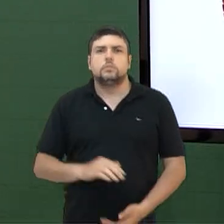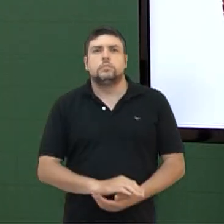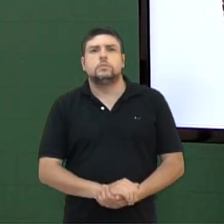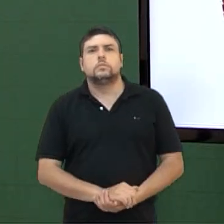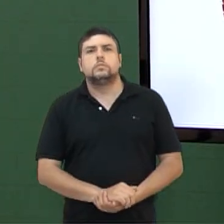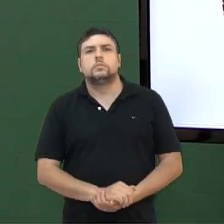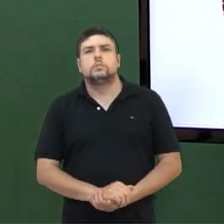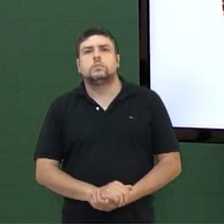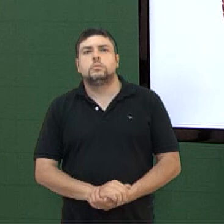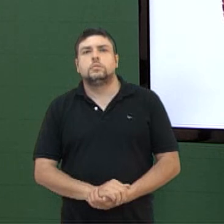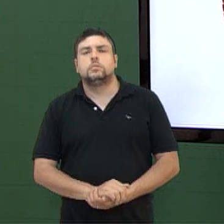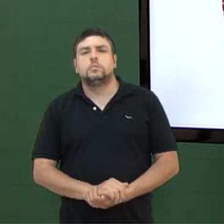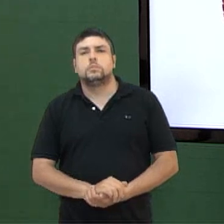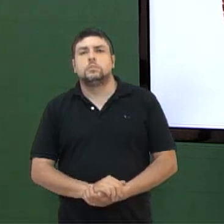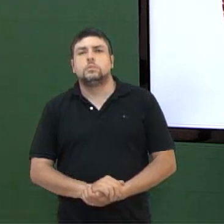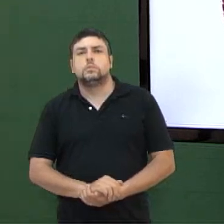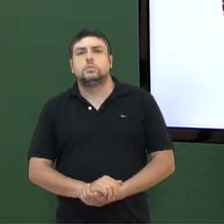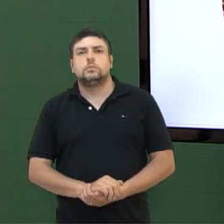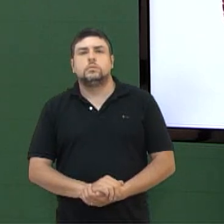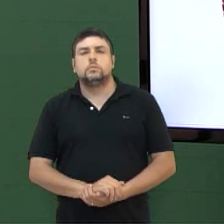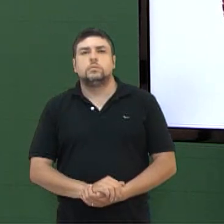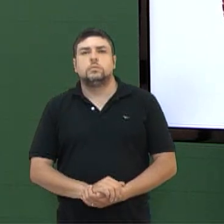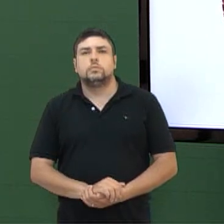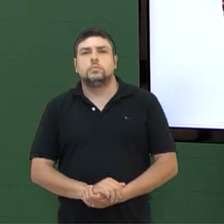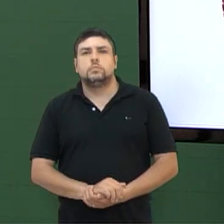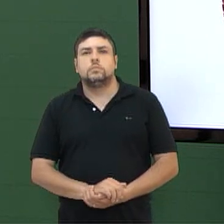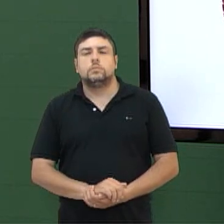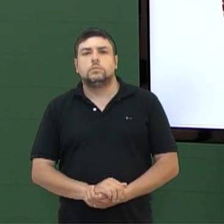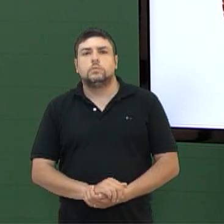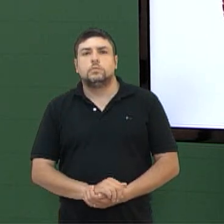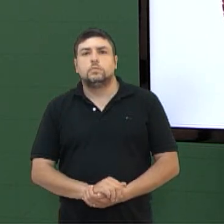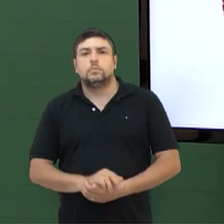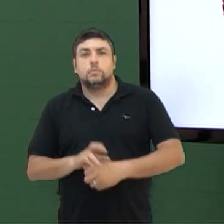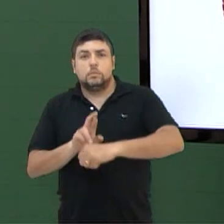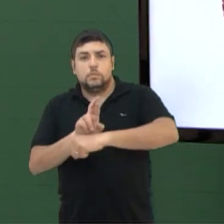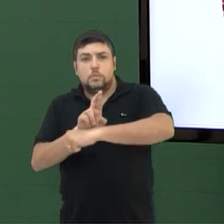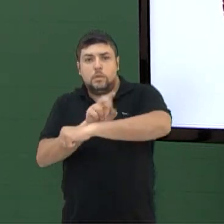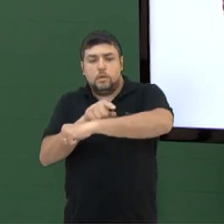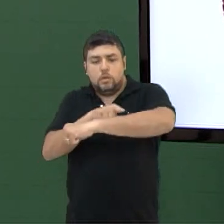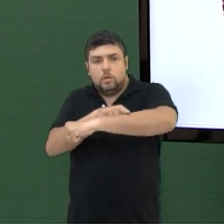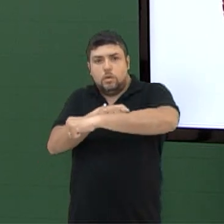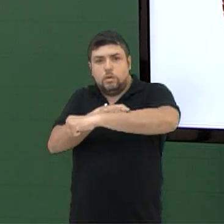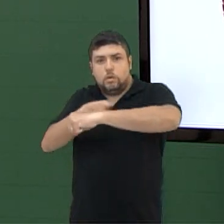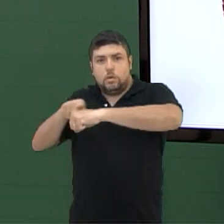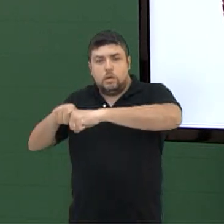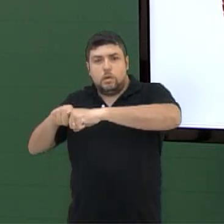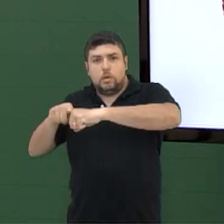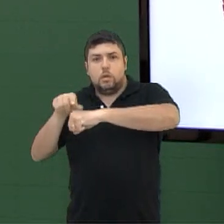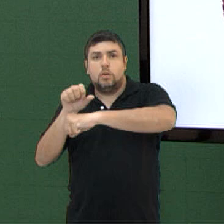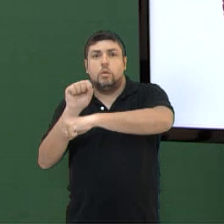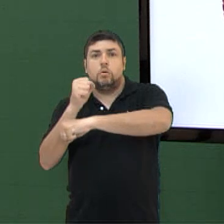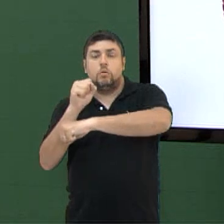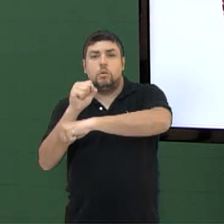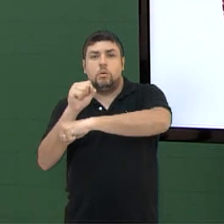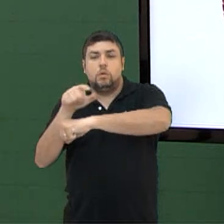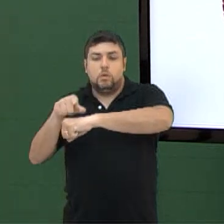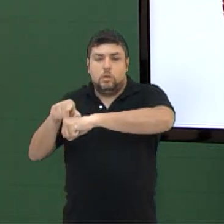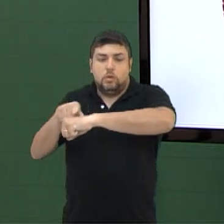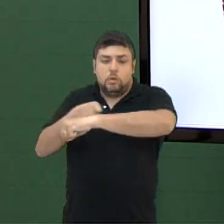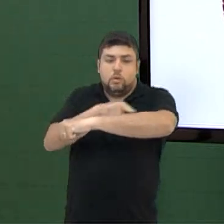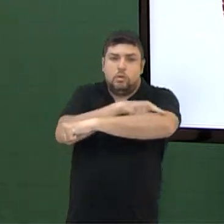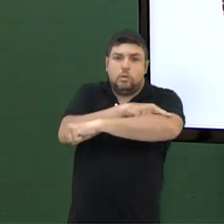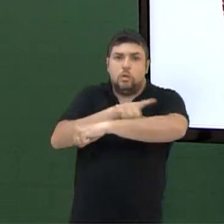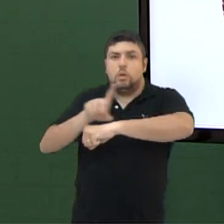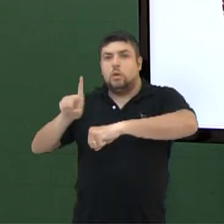o raio. O raio é 8 e eu quero o diâmetro. Então, eu vou prolongar aqui, ó. Em uma circunferência, o diâmetro é o dobro